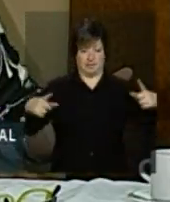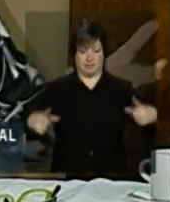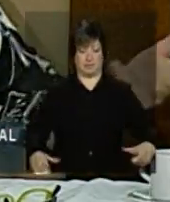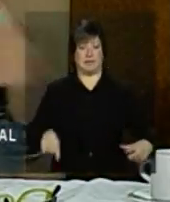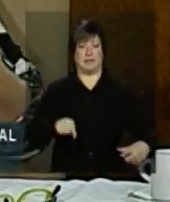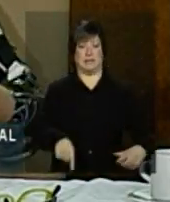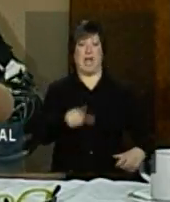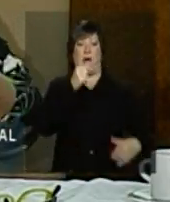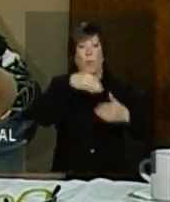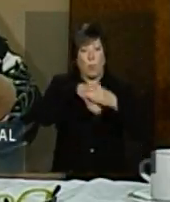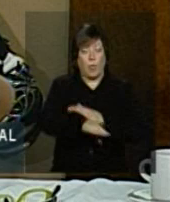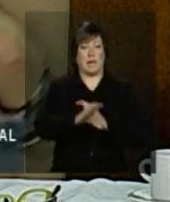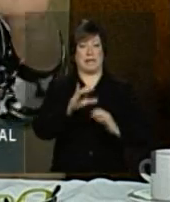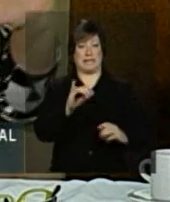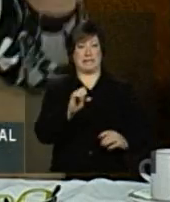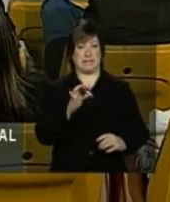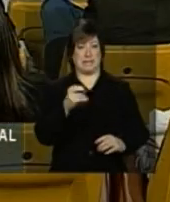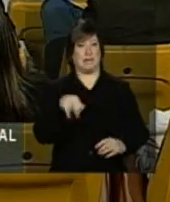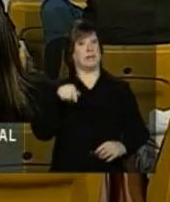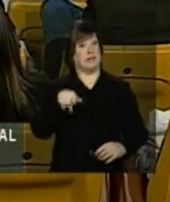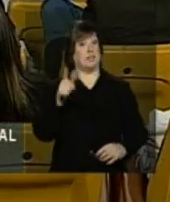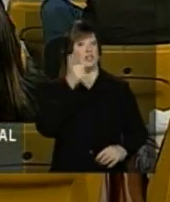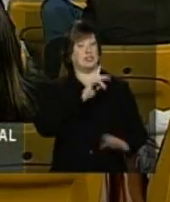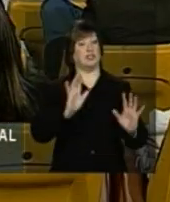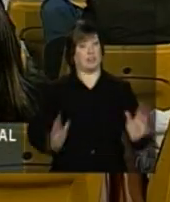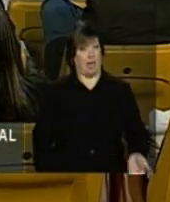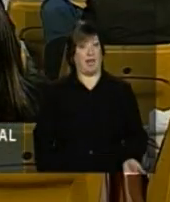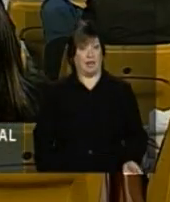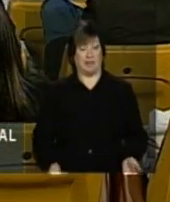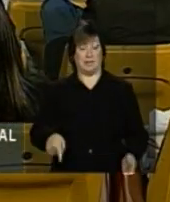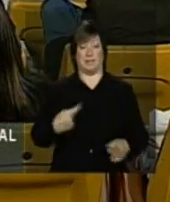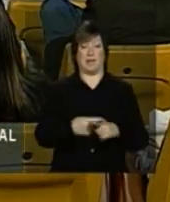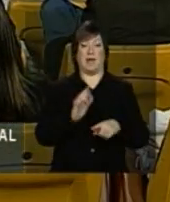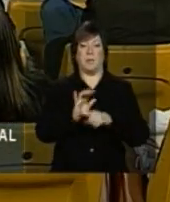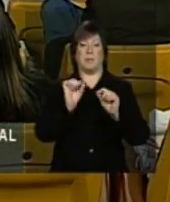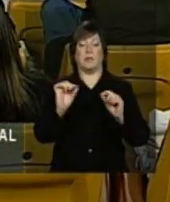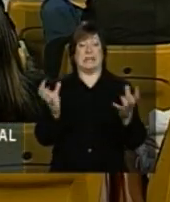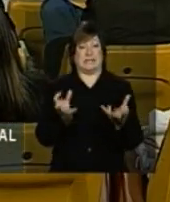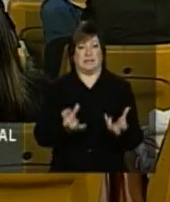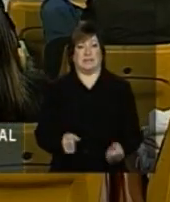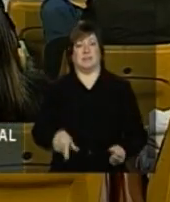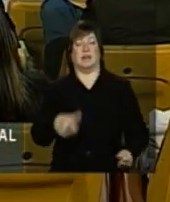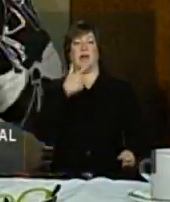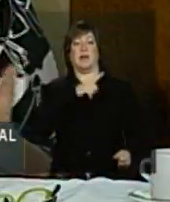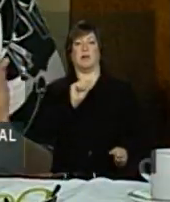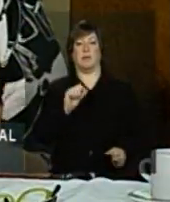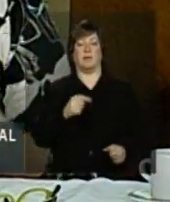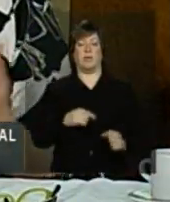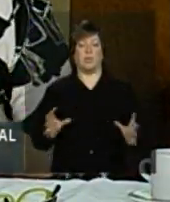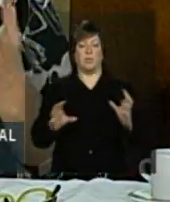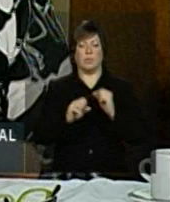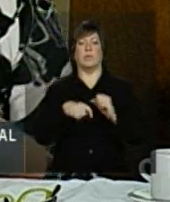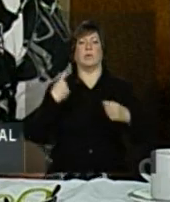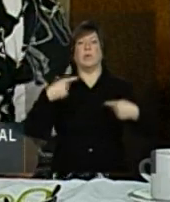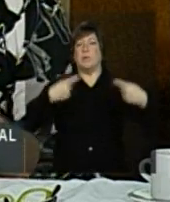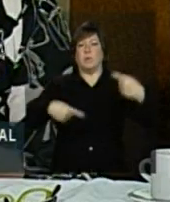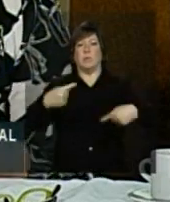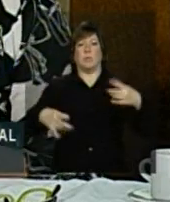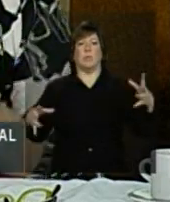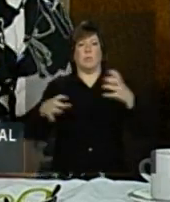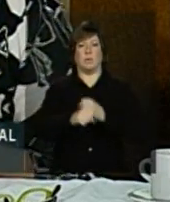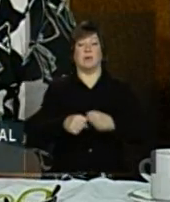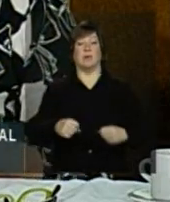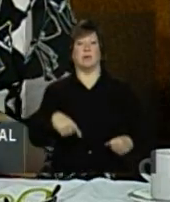efetividade isso já é um ganho se servir para isso pelo menos a seca a gente vai ter esse ganho de acúmulo de debate que é Ah